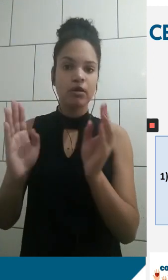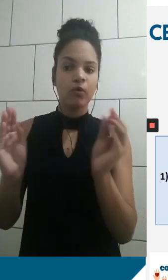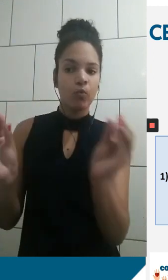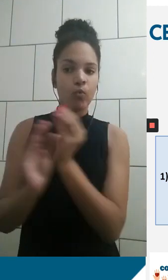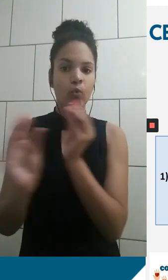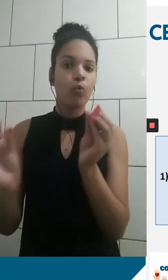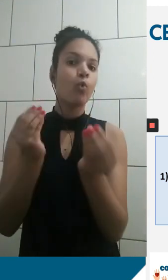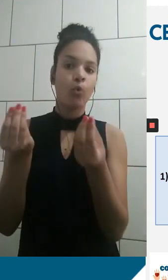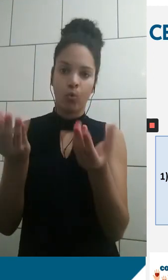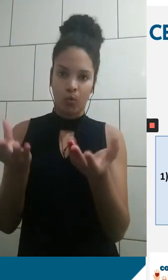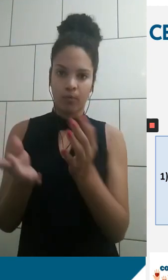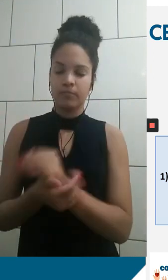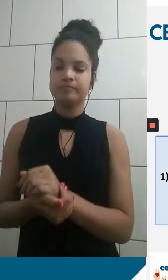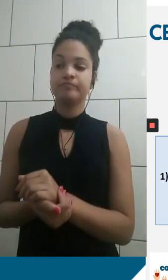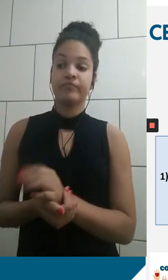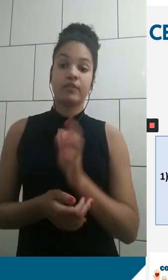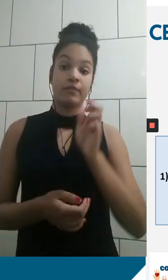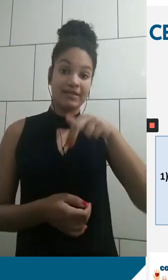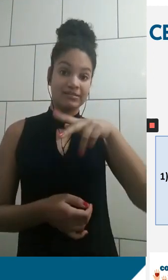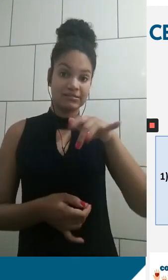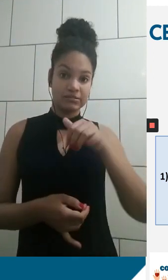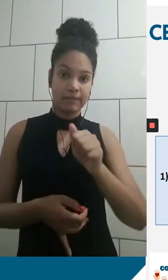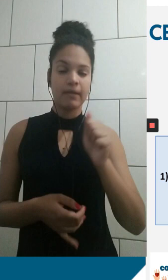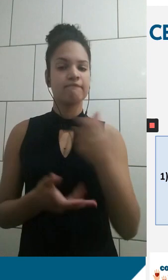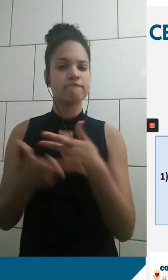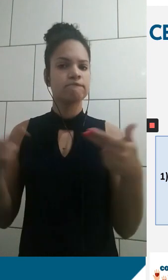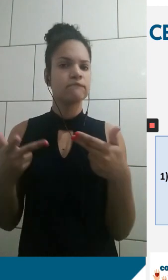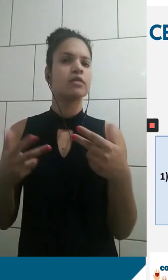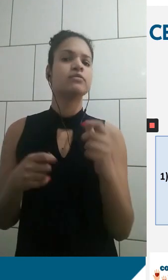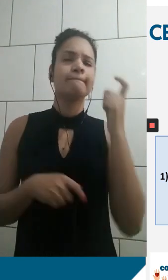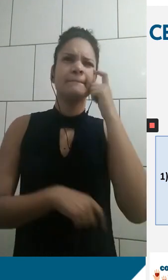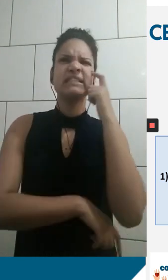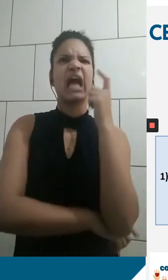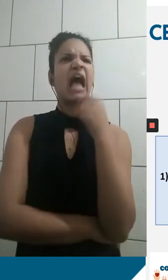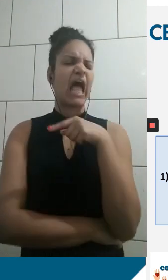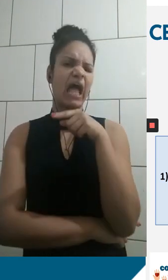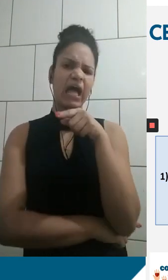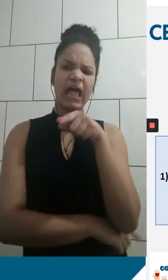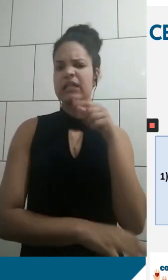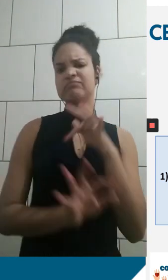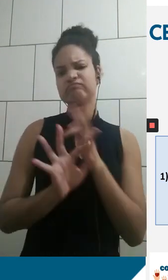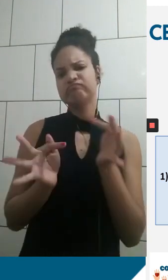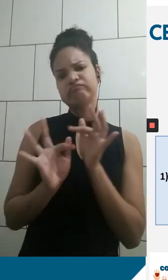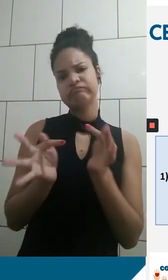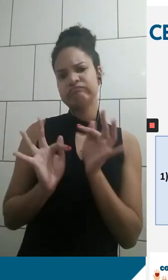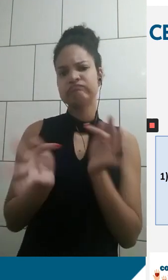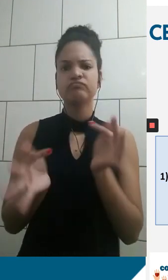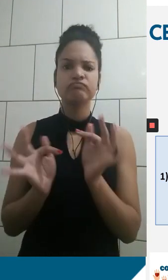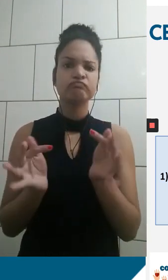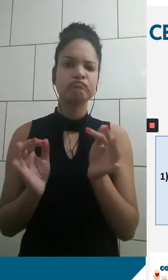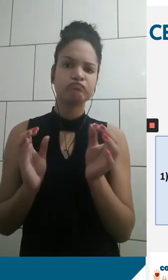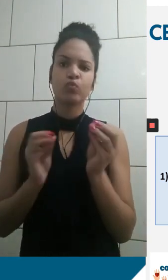muitas das vezes se pensava que era uma simples organização enzimática da molécula de